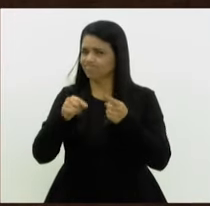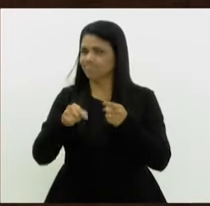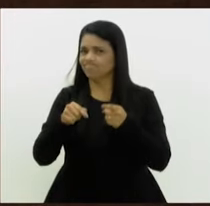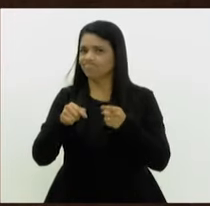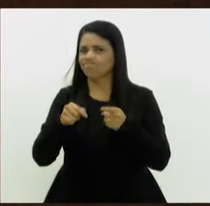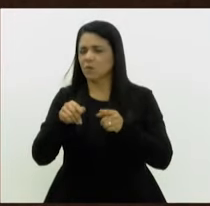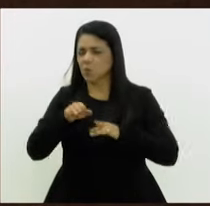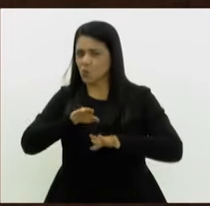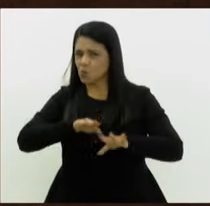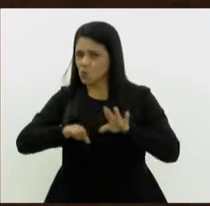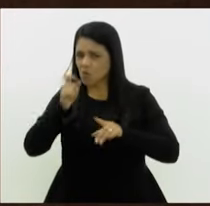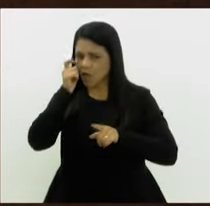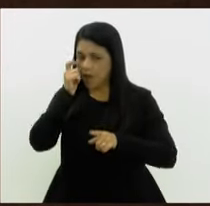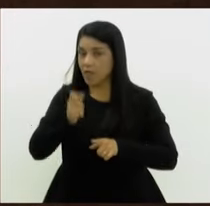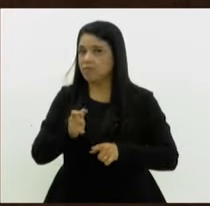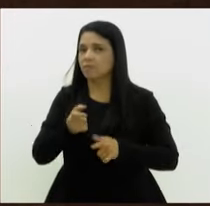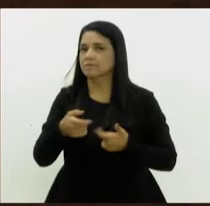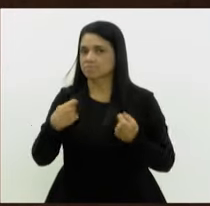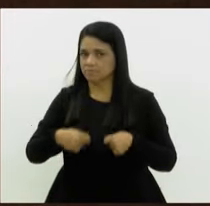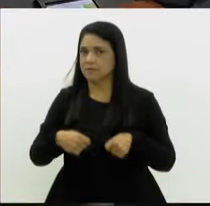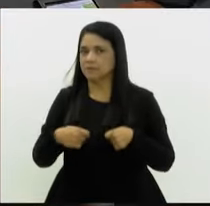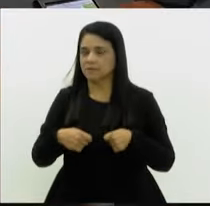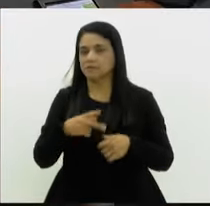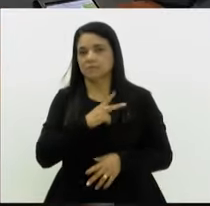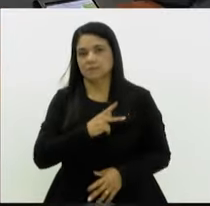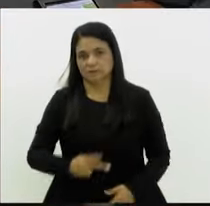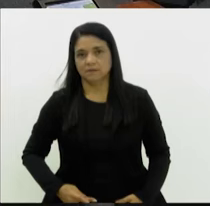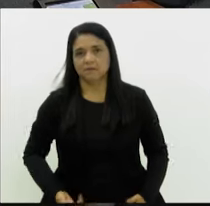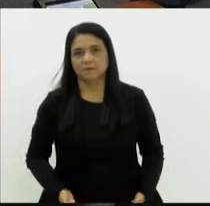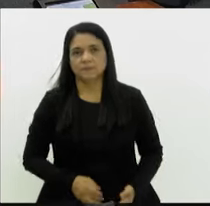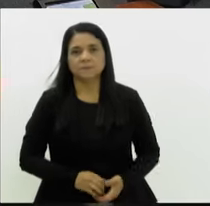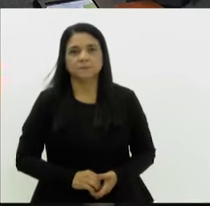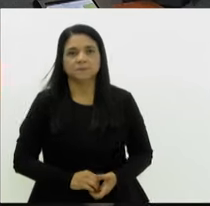muito atentos a isso, presidente.